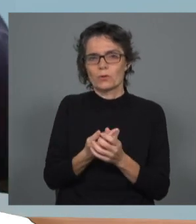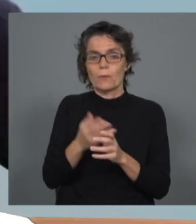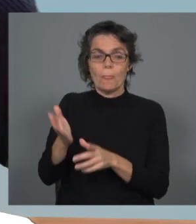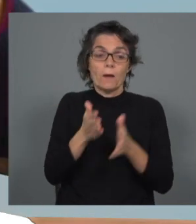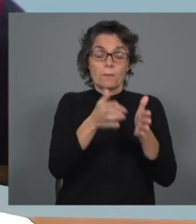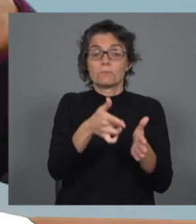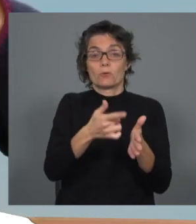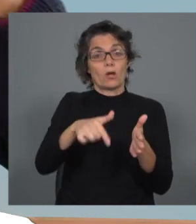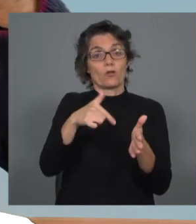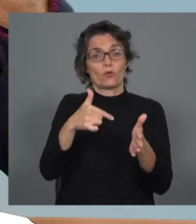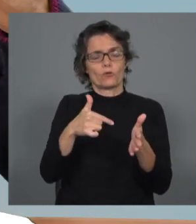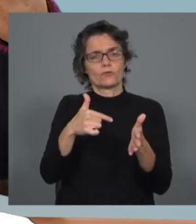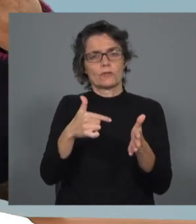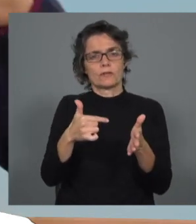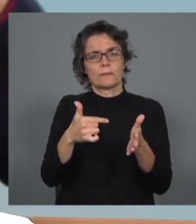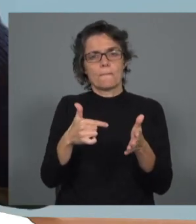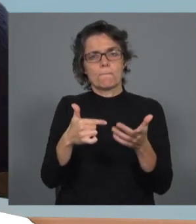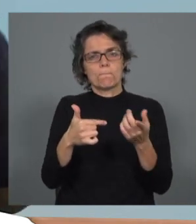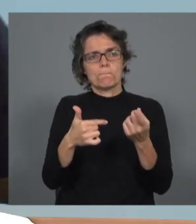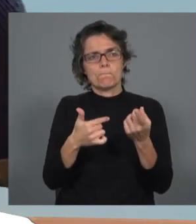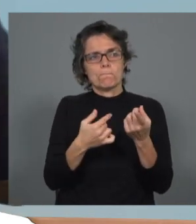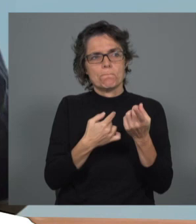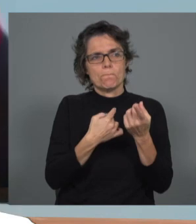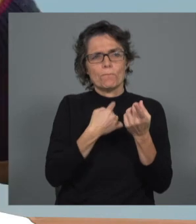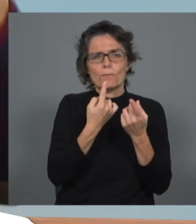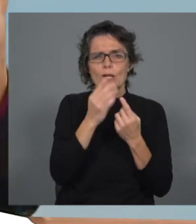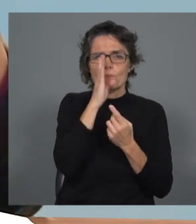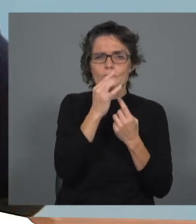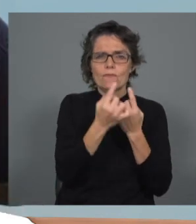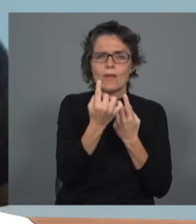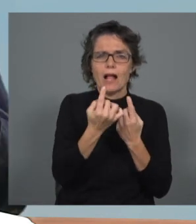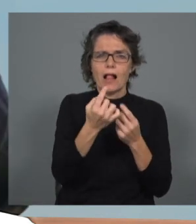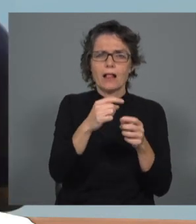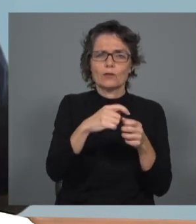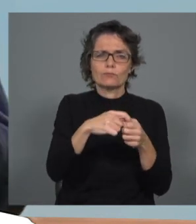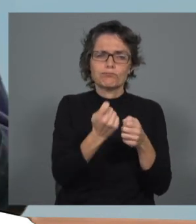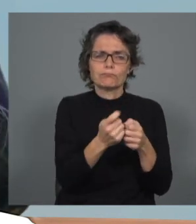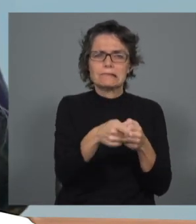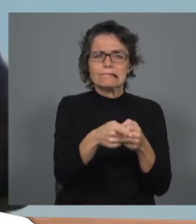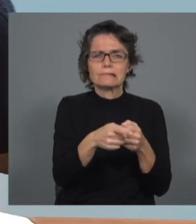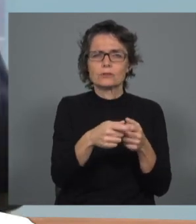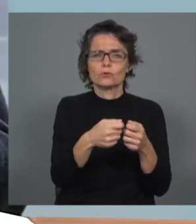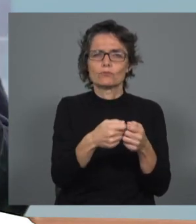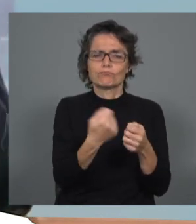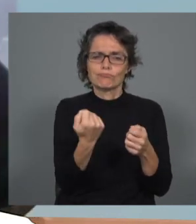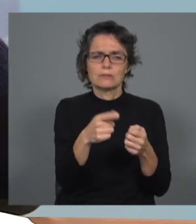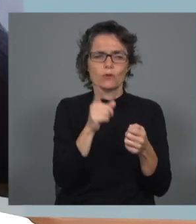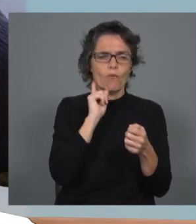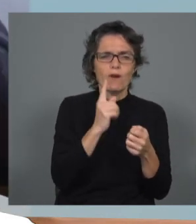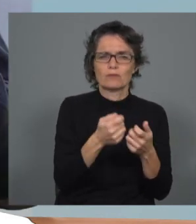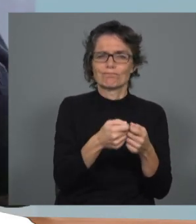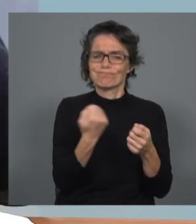lado, dizer aquilo que não está de acordo com a construção do reino, com os